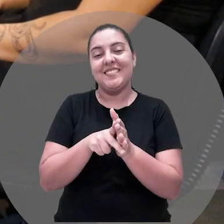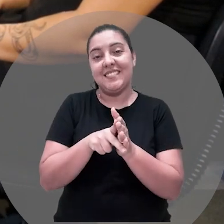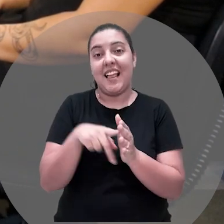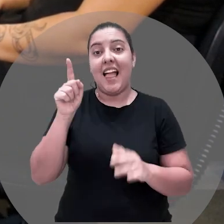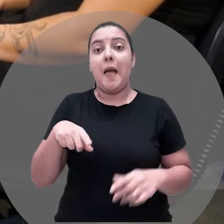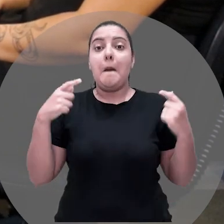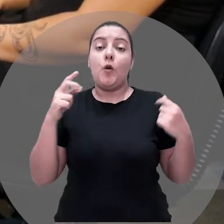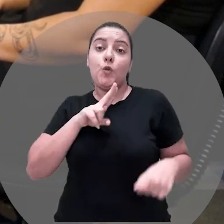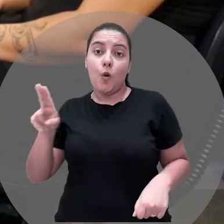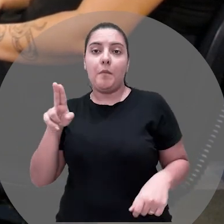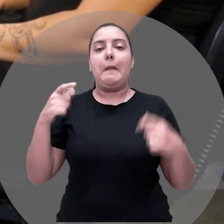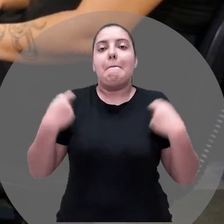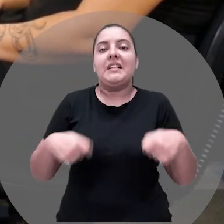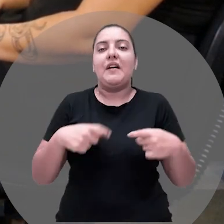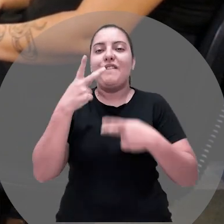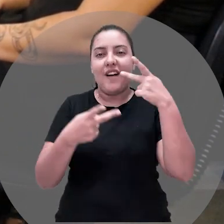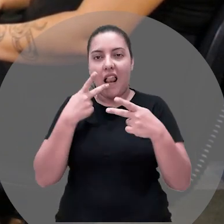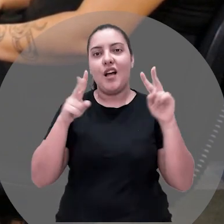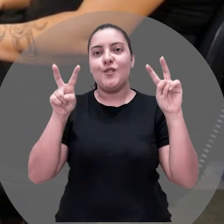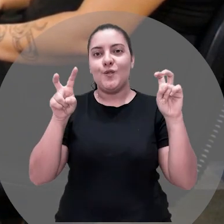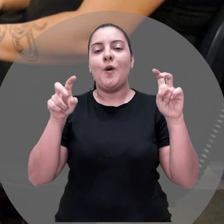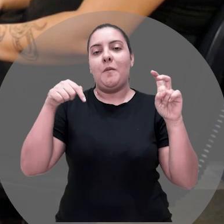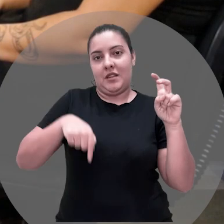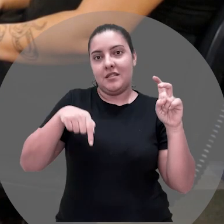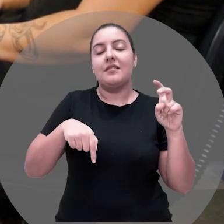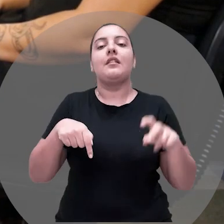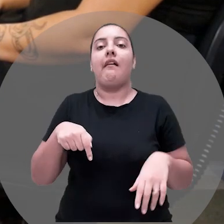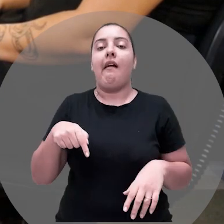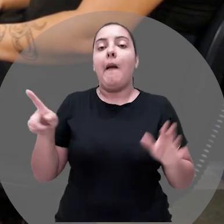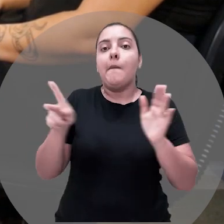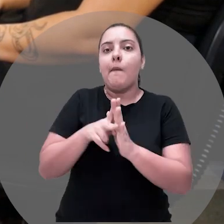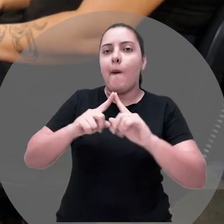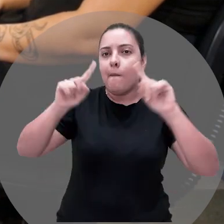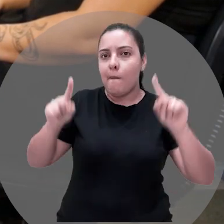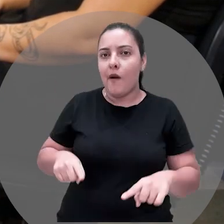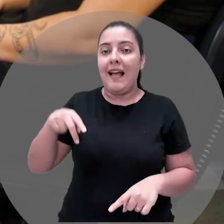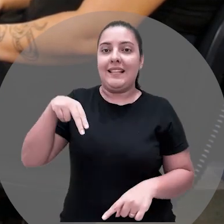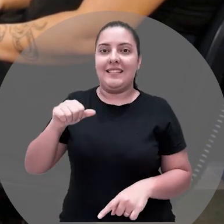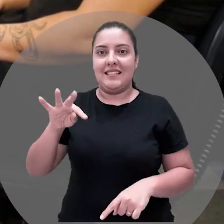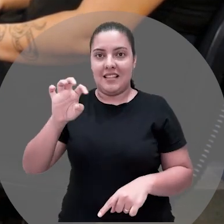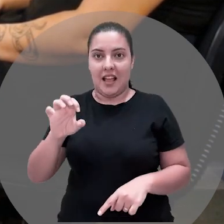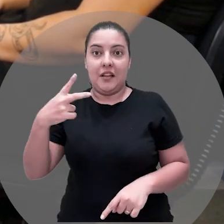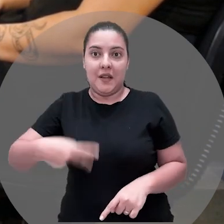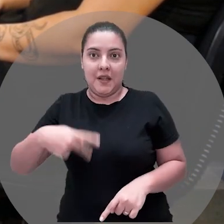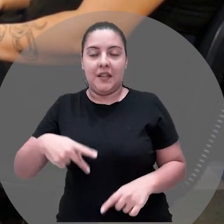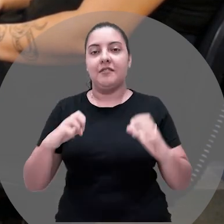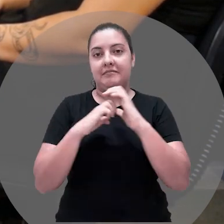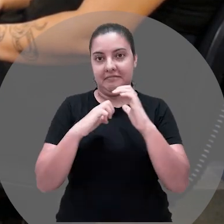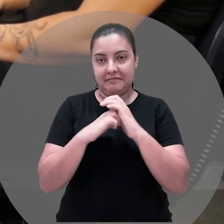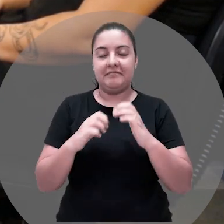fazendo falar assim Precisamos falar sobre isso que é um projeto da articulação Comunitária do núcleo de articulação técnica